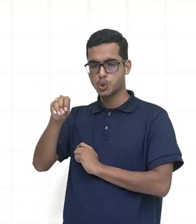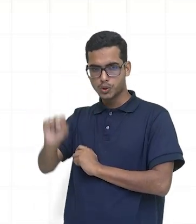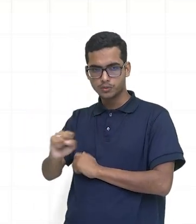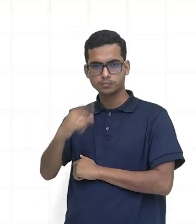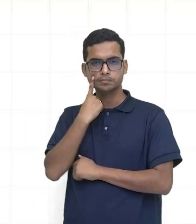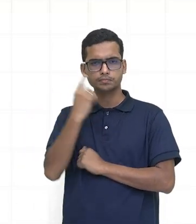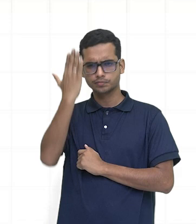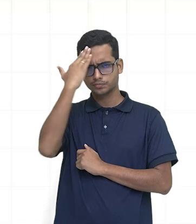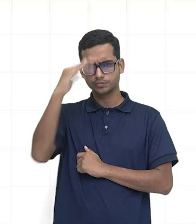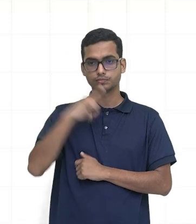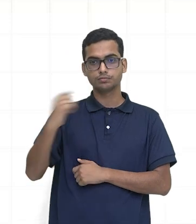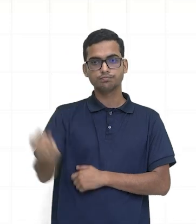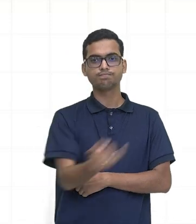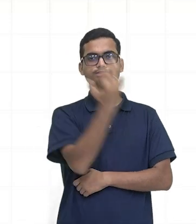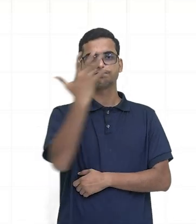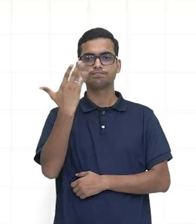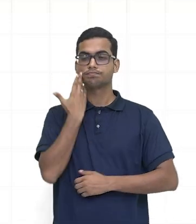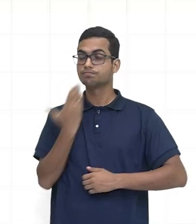essa quantidade.